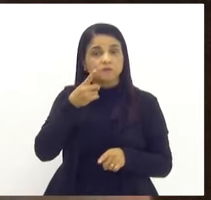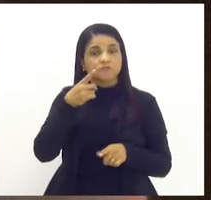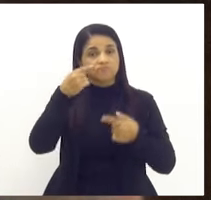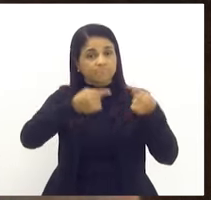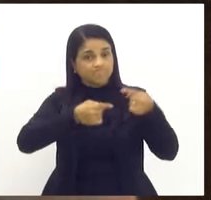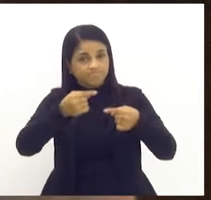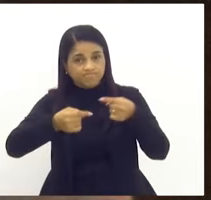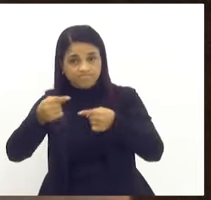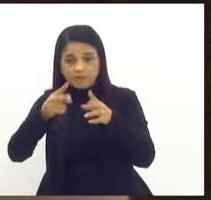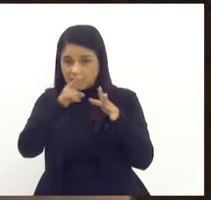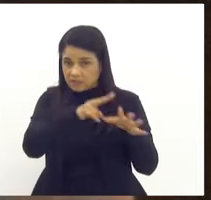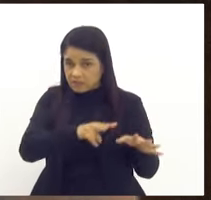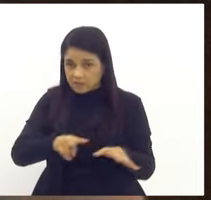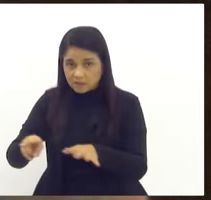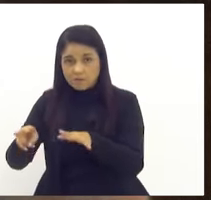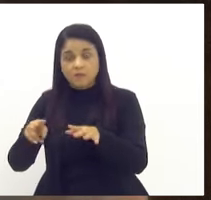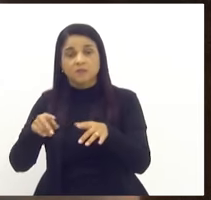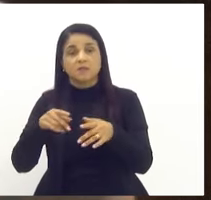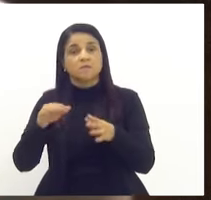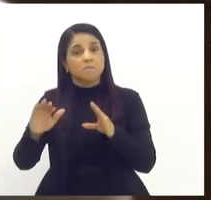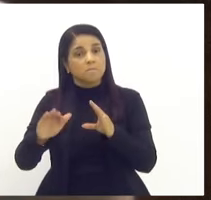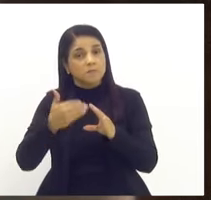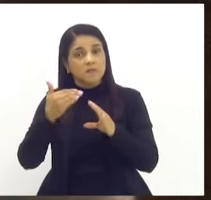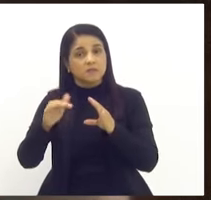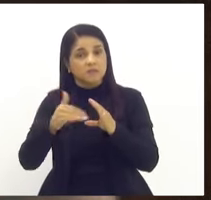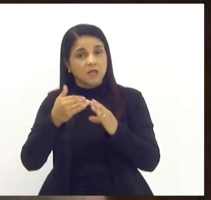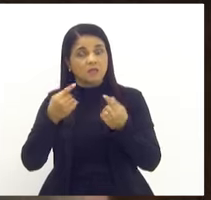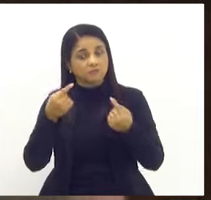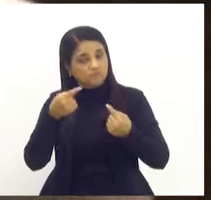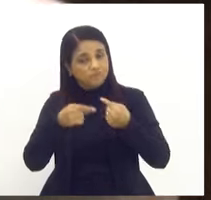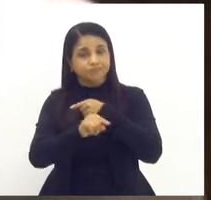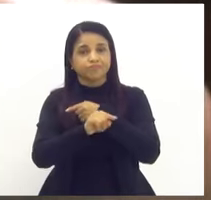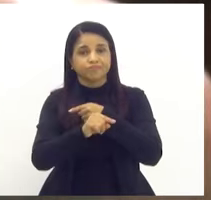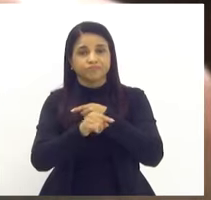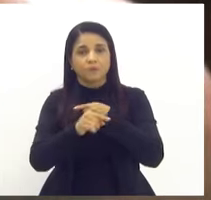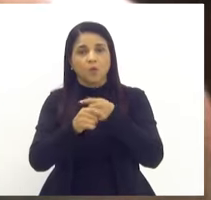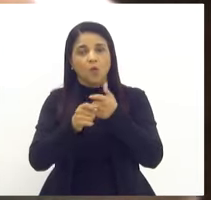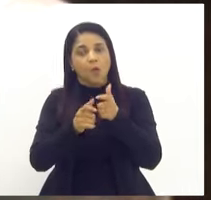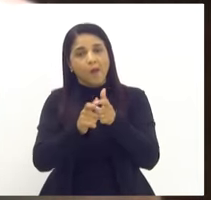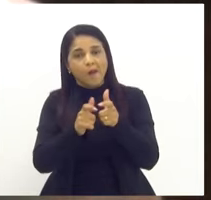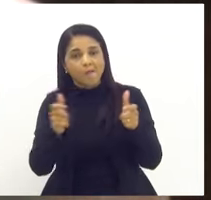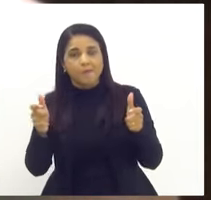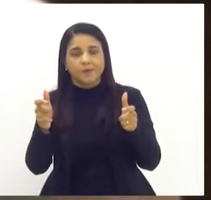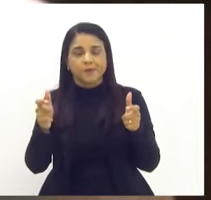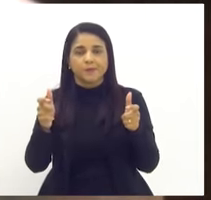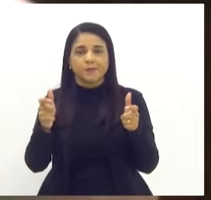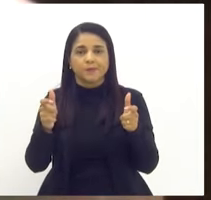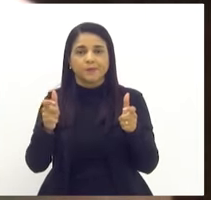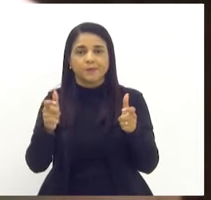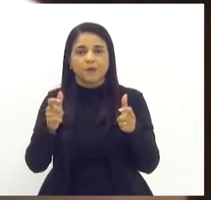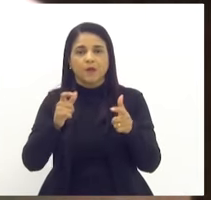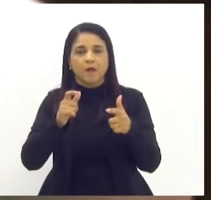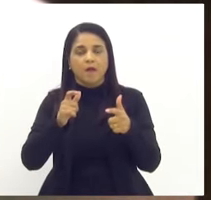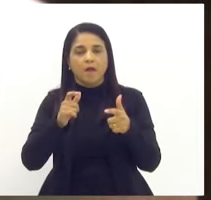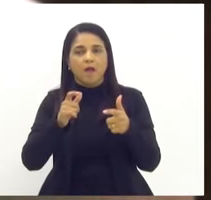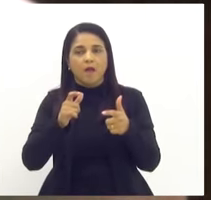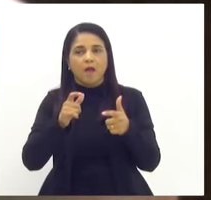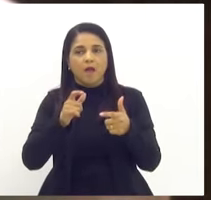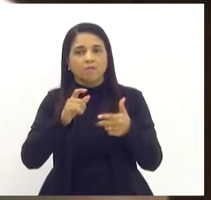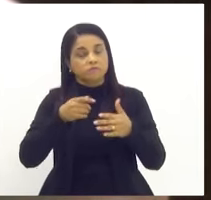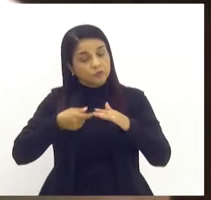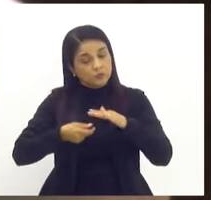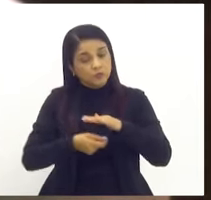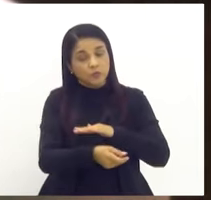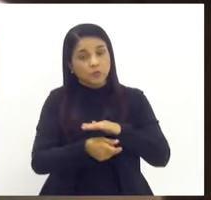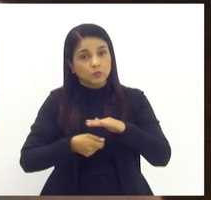debatendo essa semana mensagens que desvinculam ou ampliam a a possibilidade de execuções dos Fundos